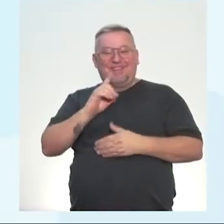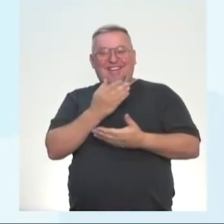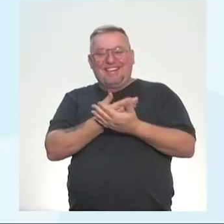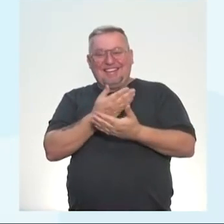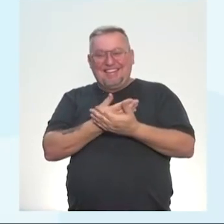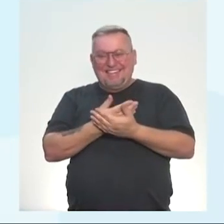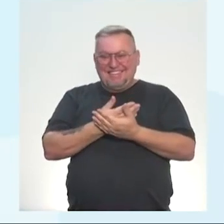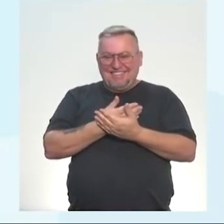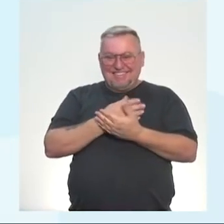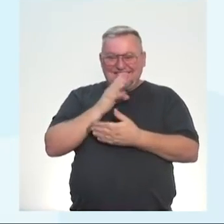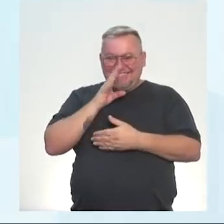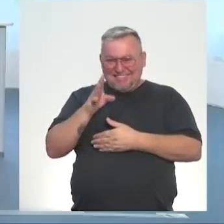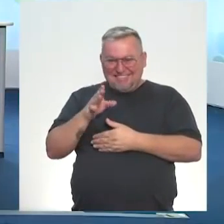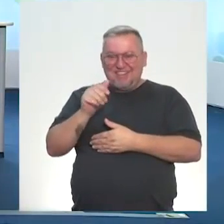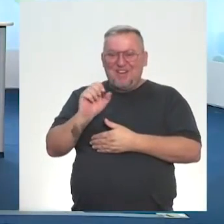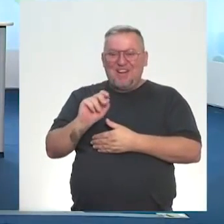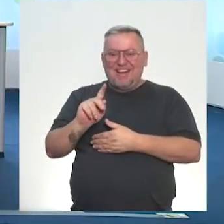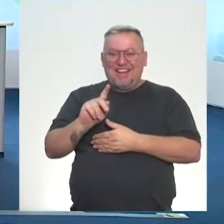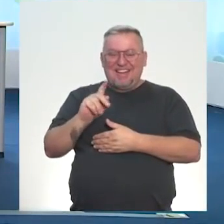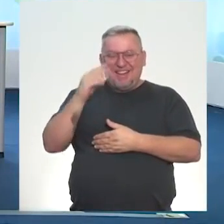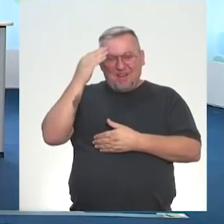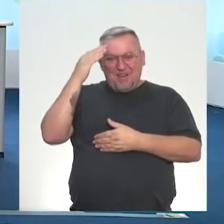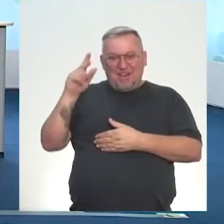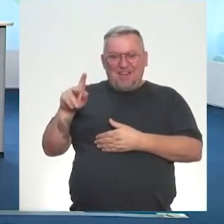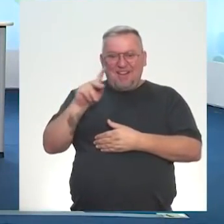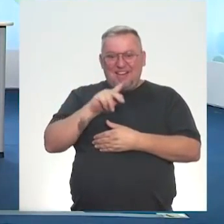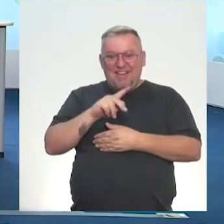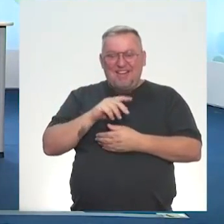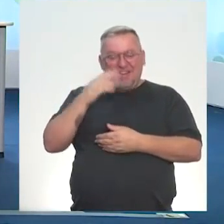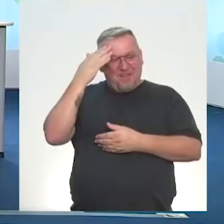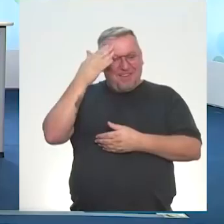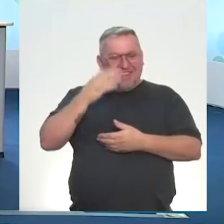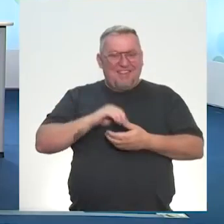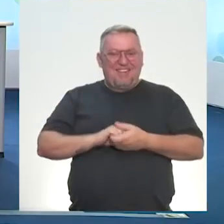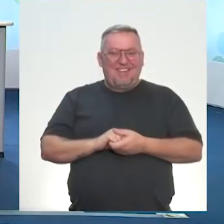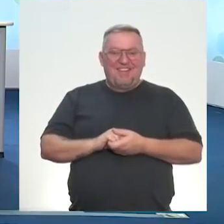fala do professor Tony, beleza? Obrigado, aí, Tony. Obrigado,